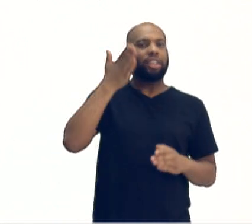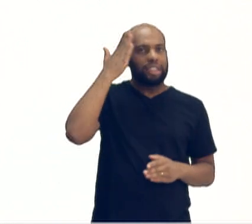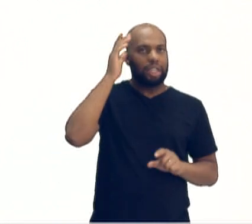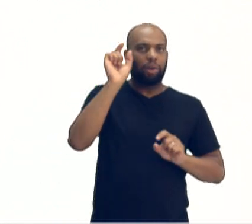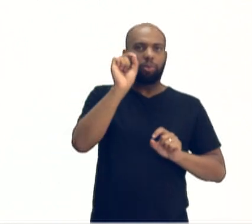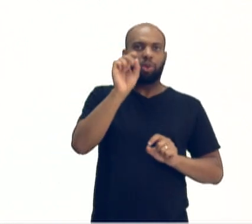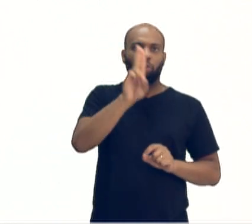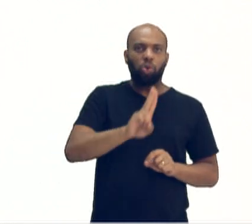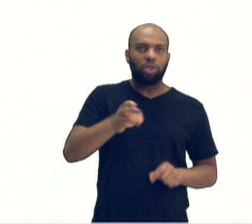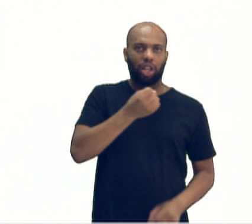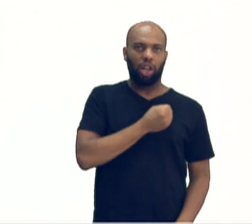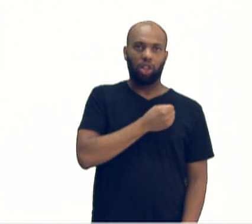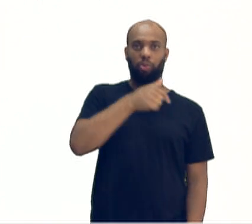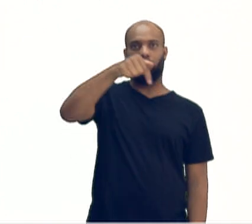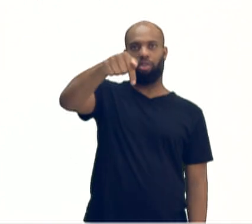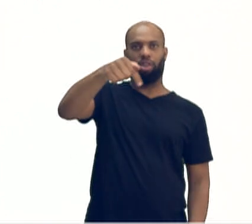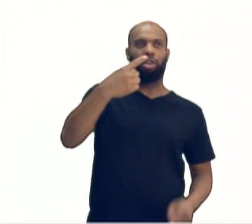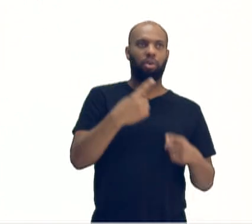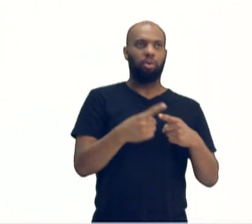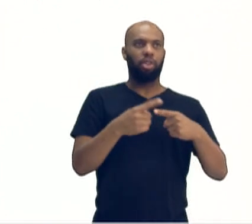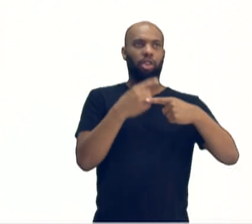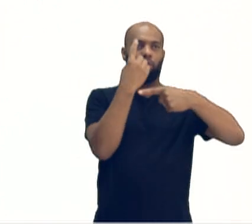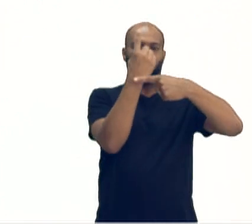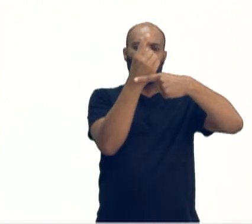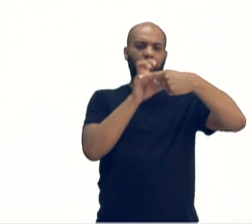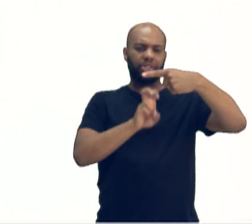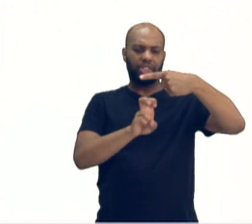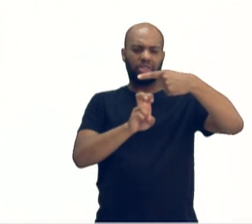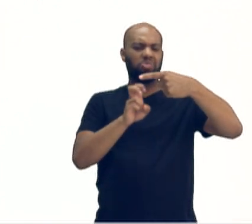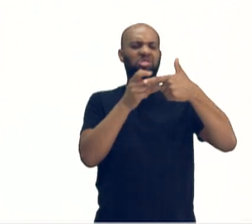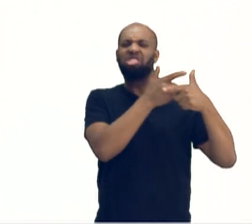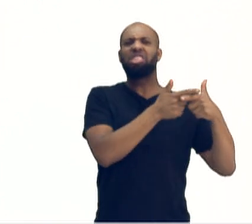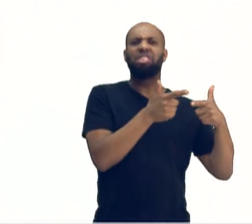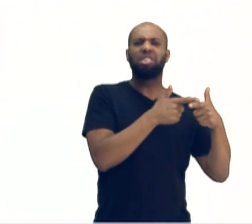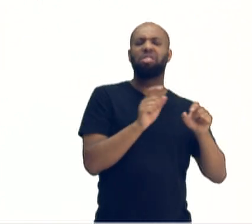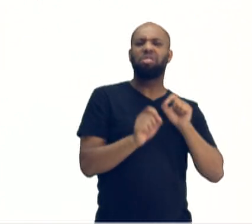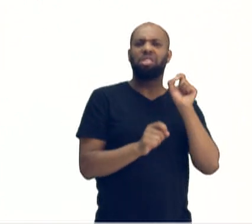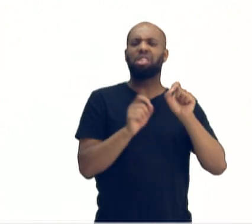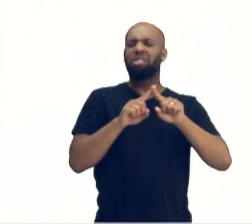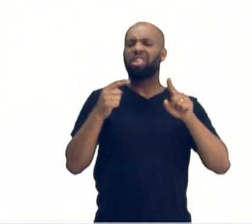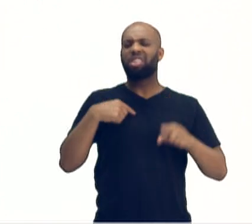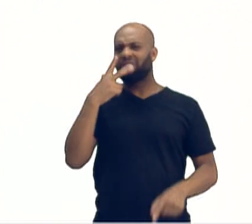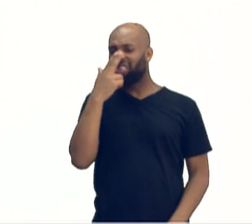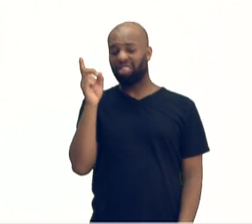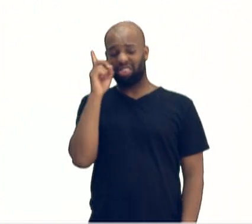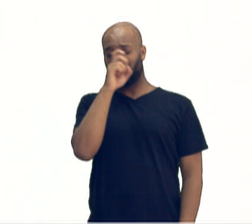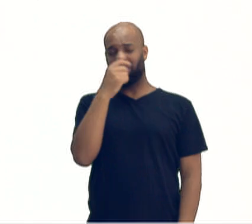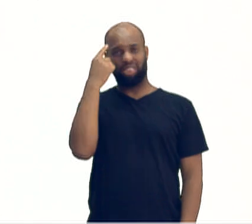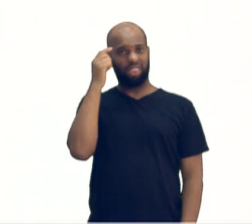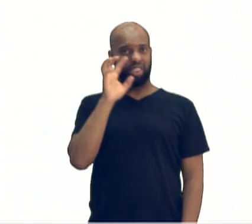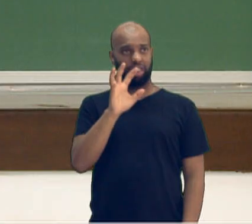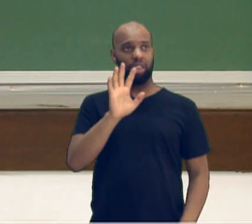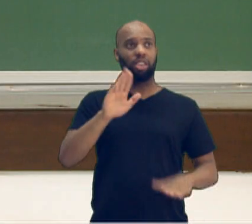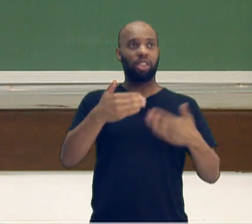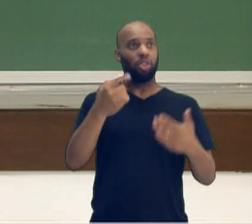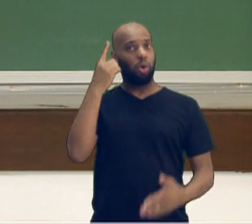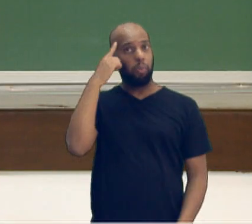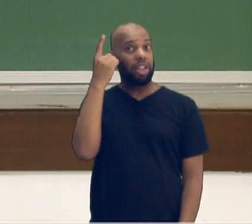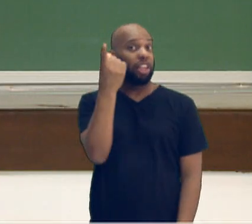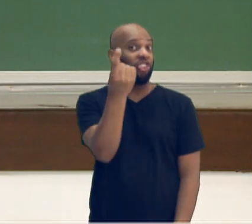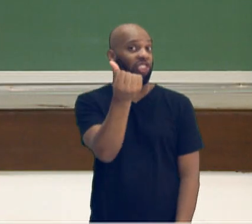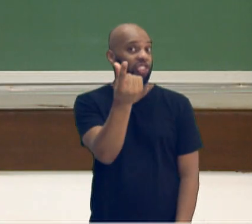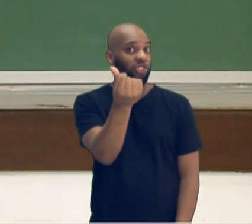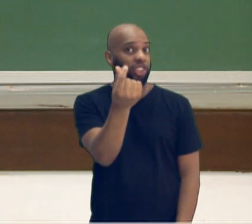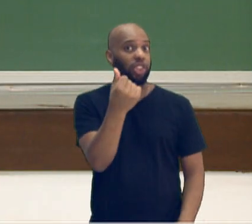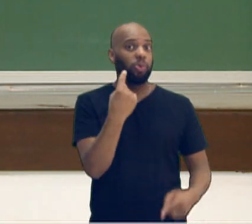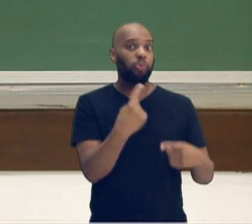do sexto ano. 1 dividido em 5? Ai, professora, mas eu acho muito difícil pensar assim. Ah, então quer ver uma dica? Pensa em dinheiro.